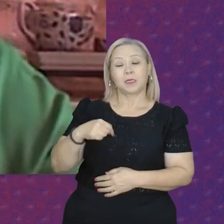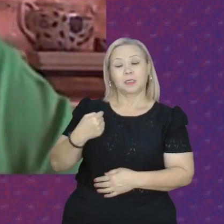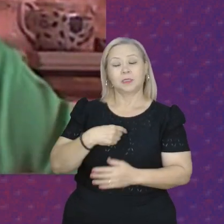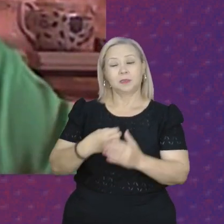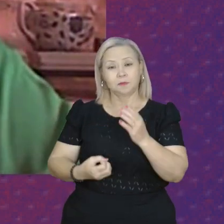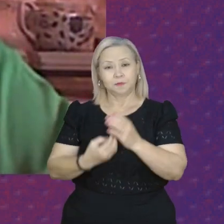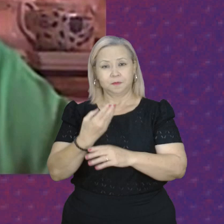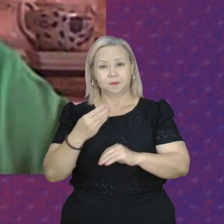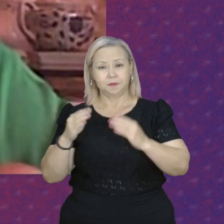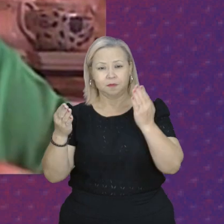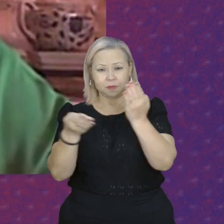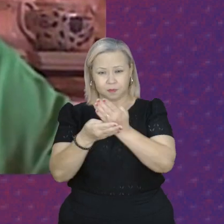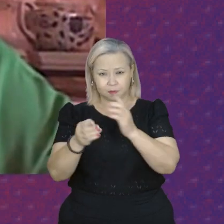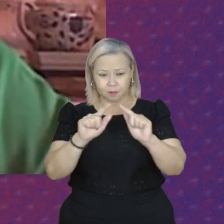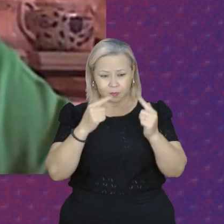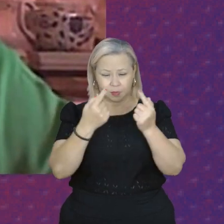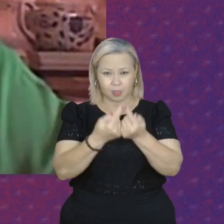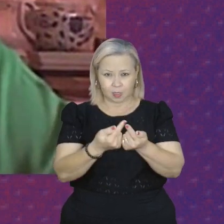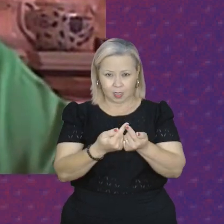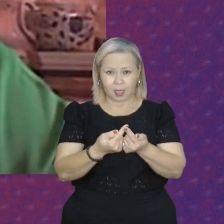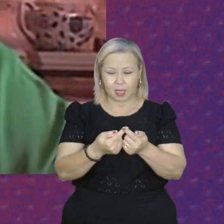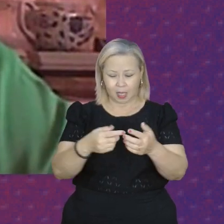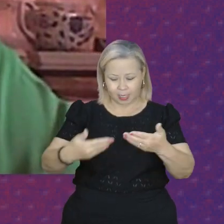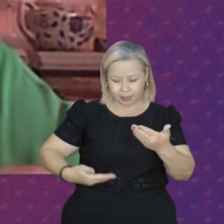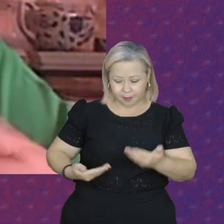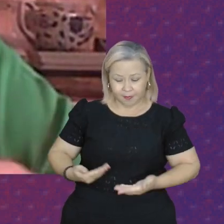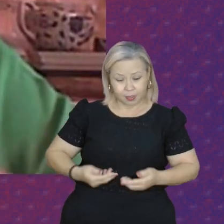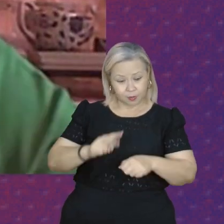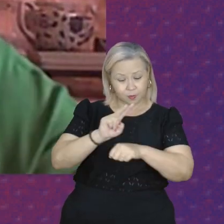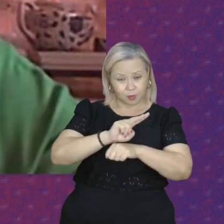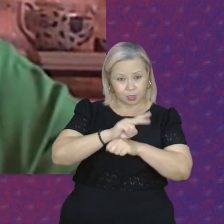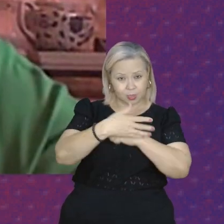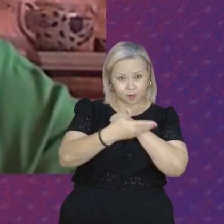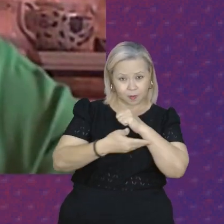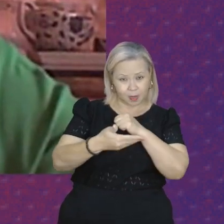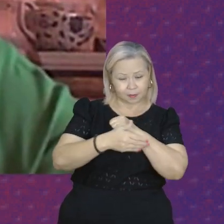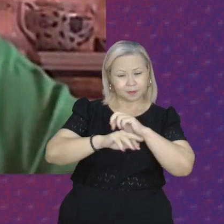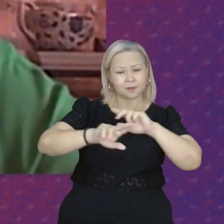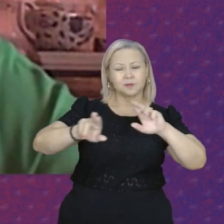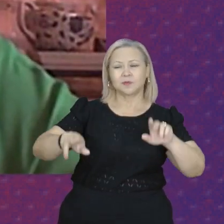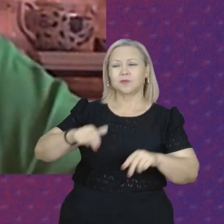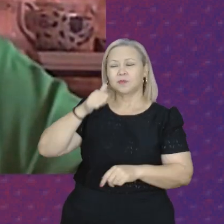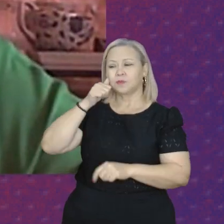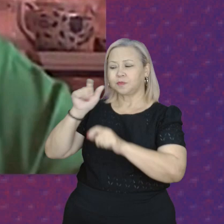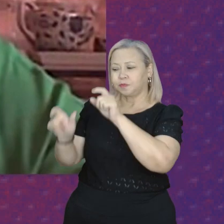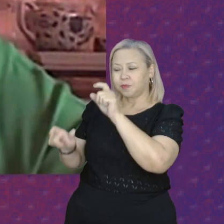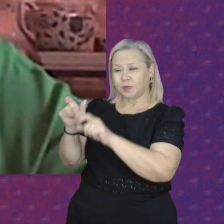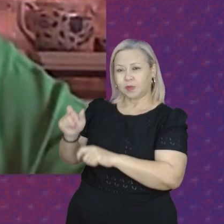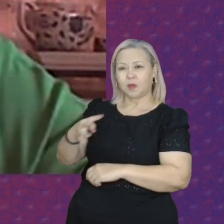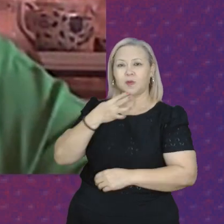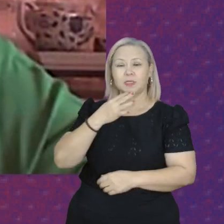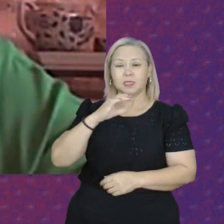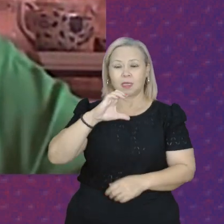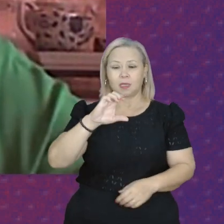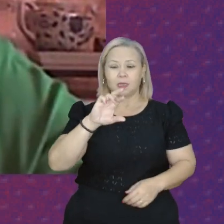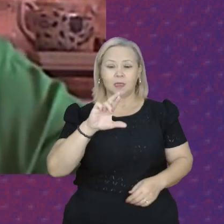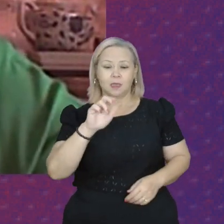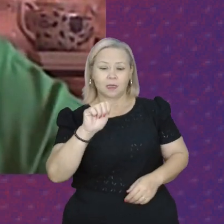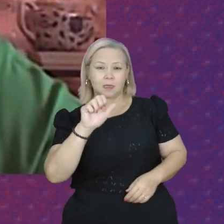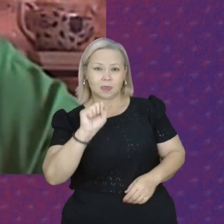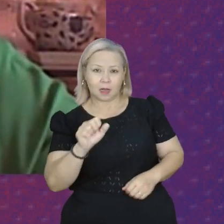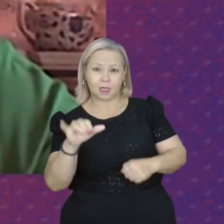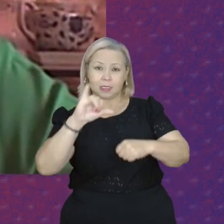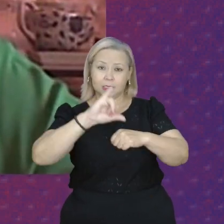criou uma rede de serviços de proteção básica. Muitos de vocês devem conhecer os CRAS, os Centros